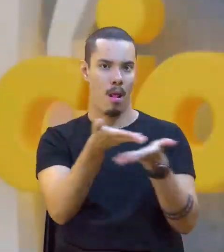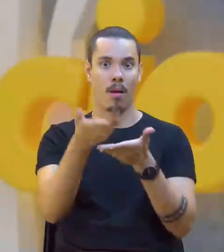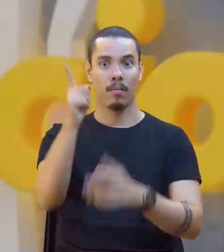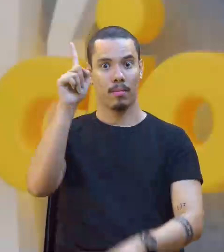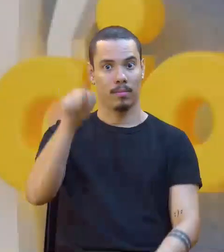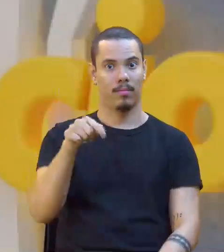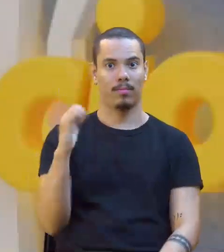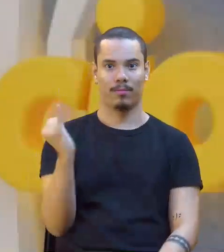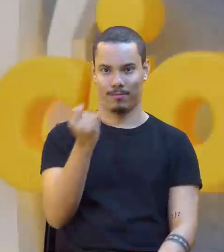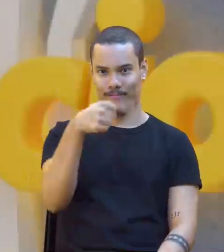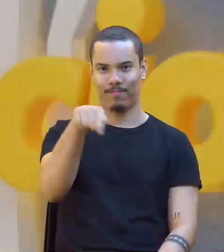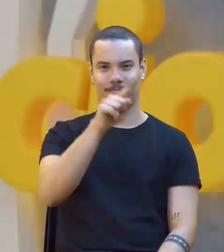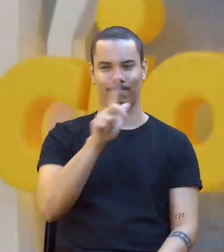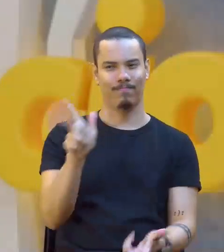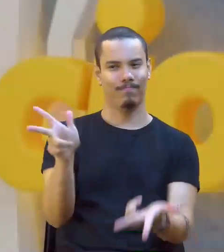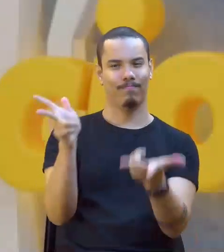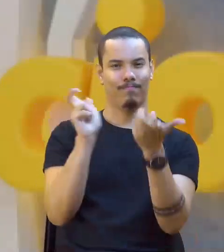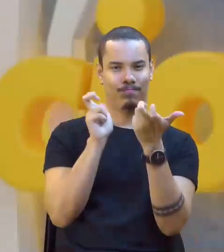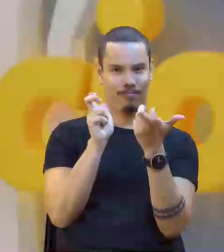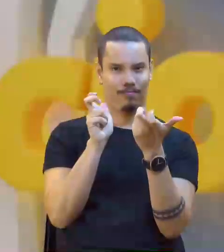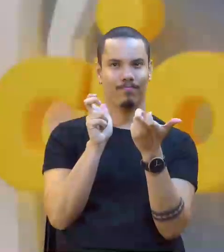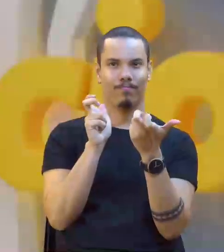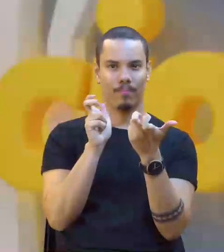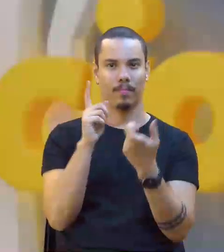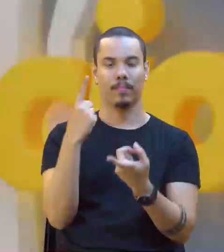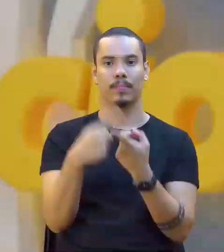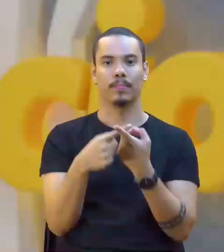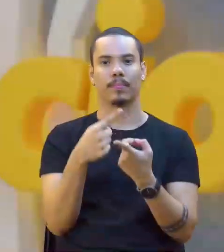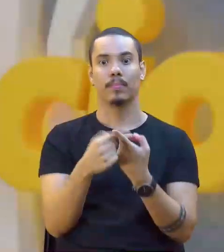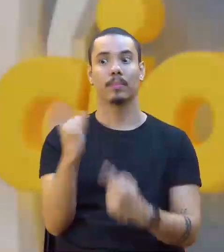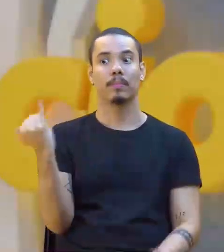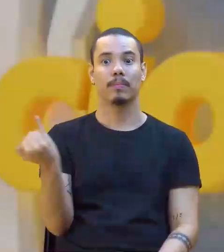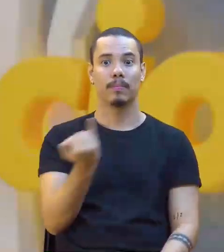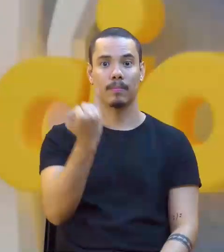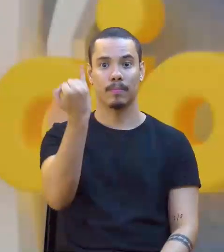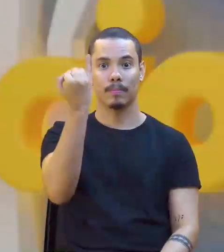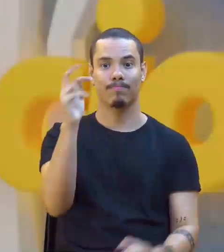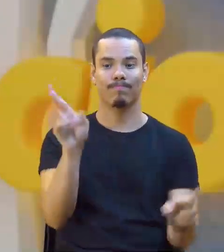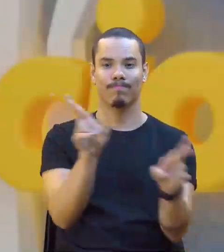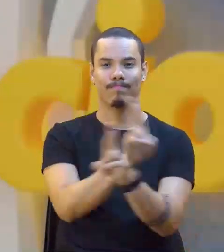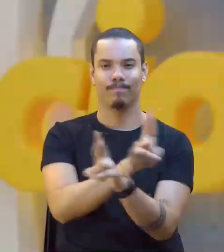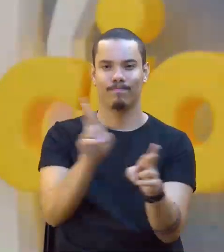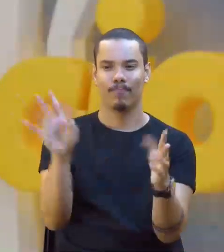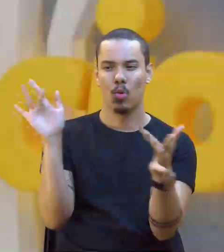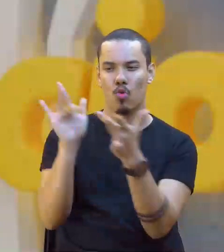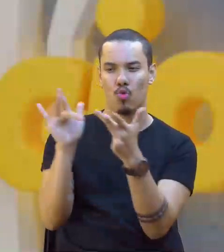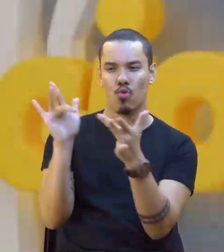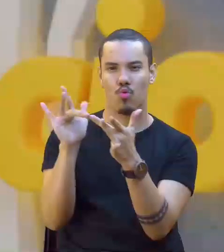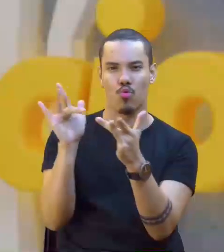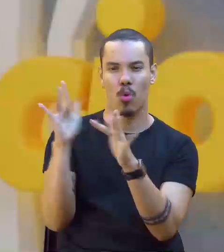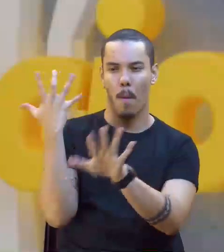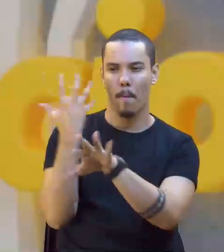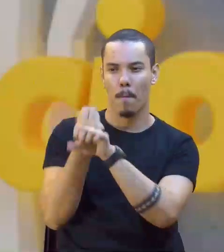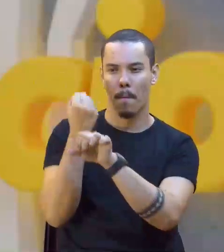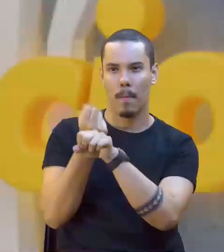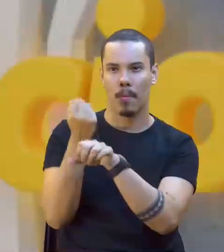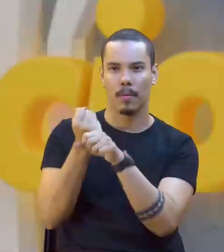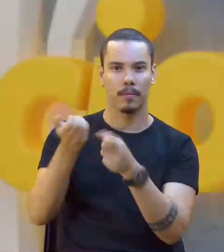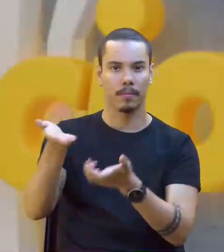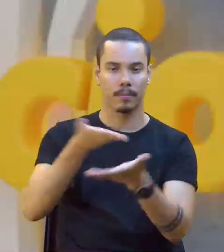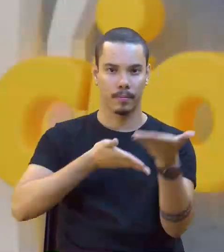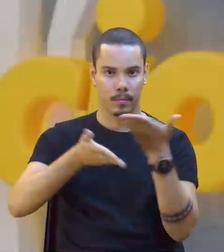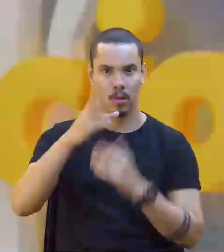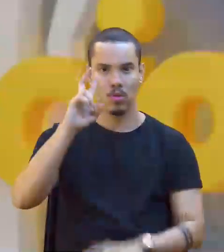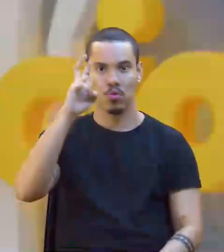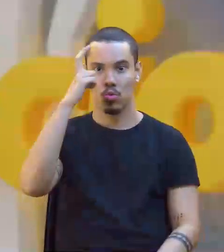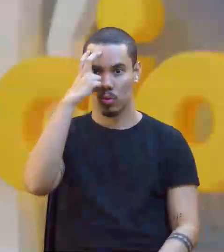vocês perceberem isso. A importância das relações sociais, da cultura no